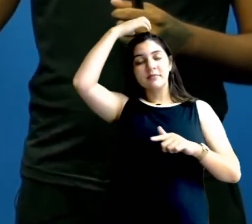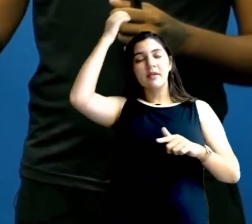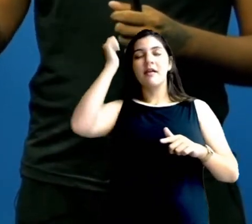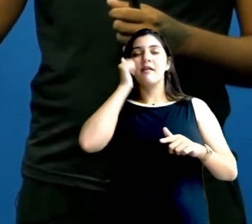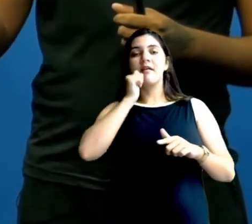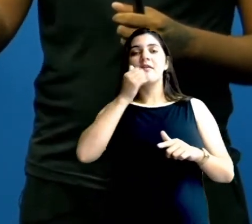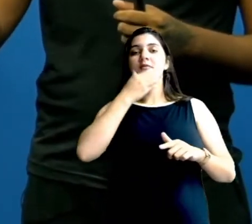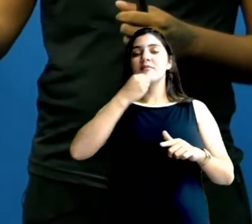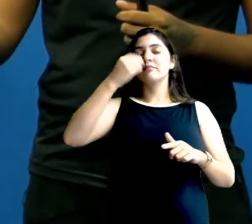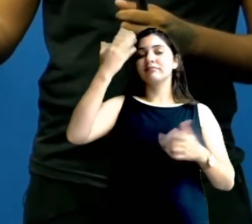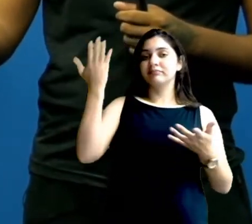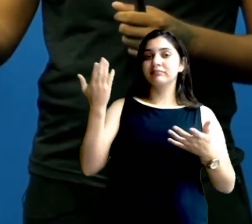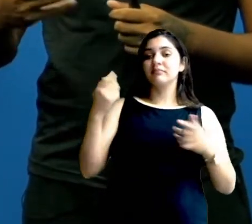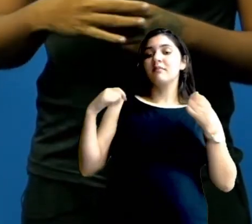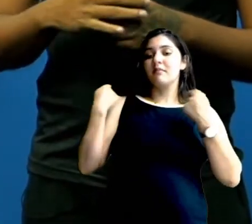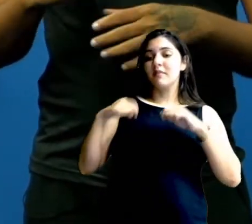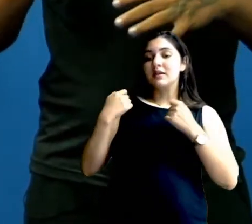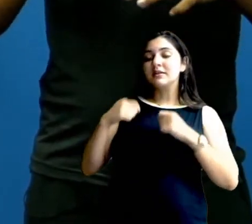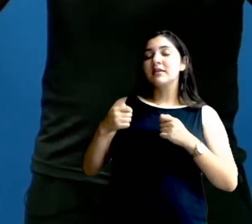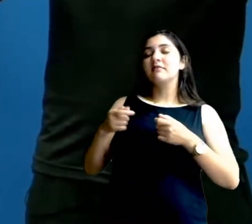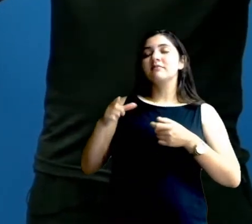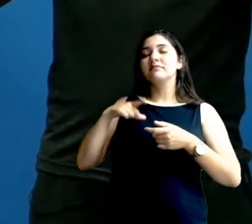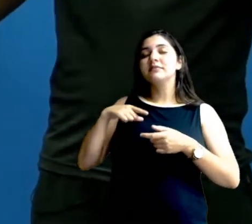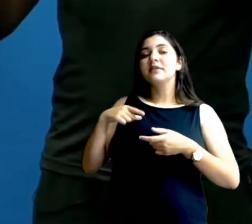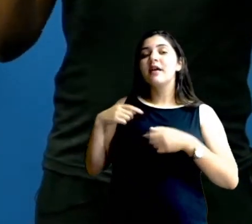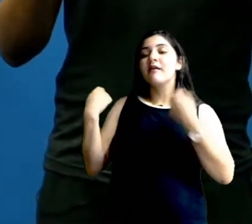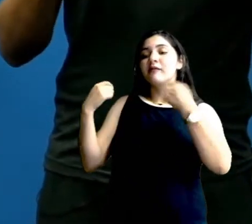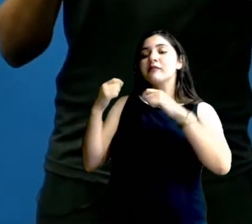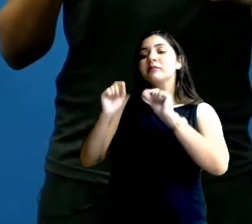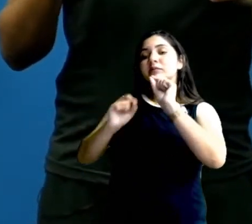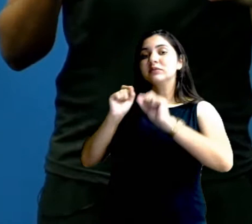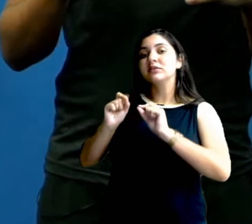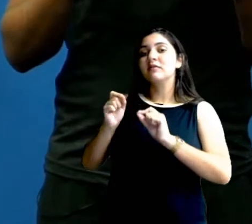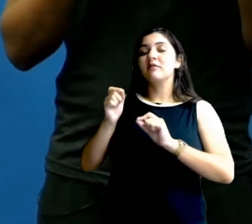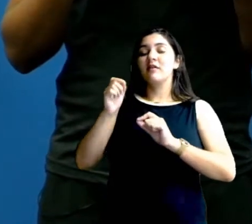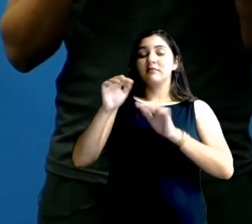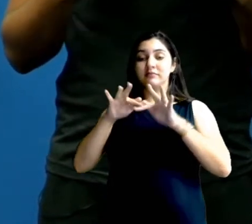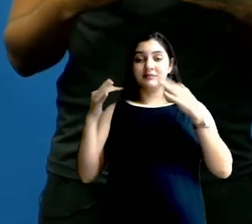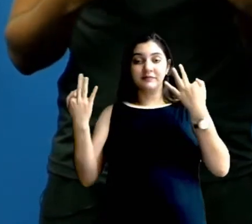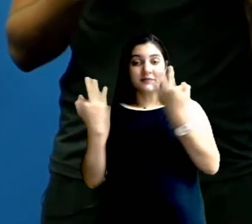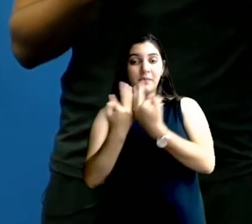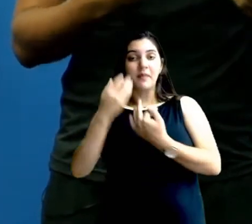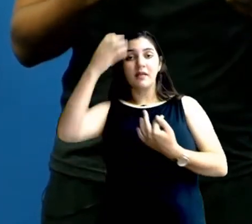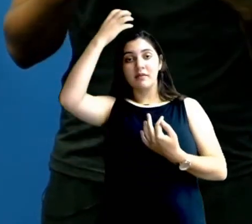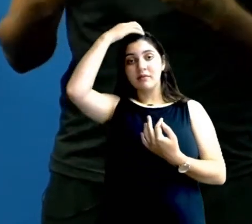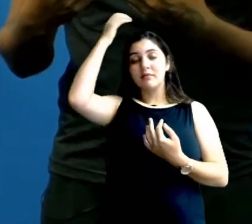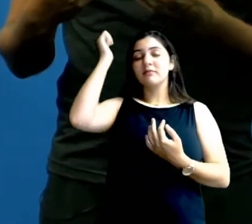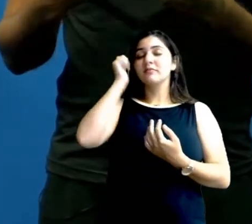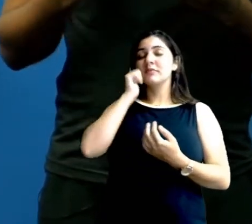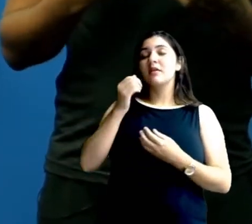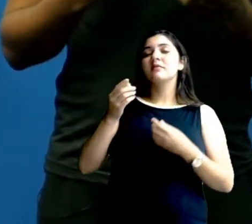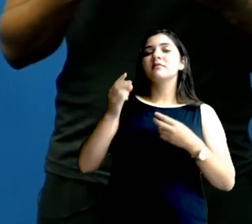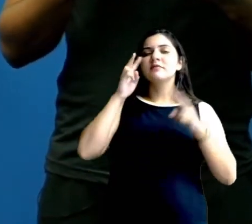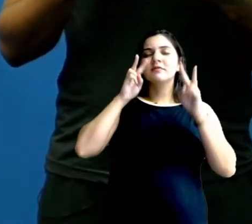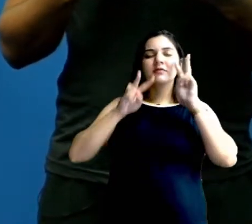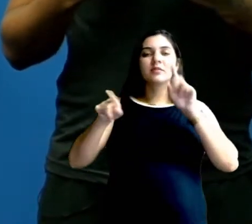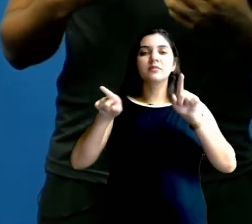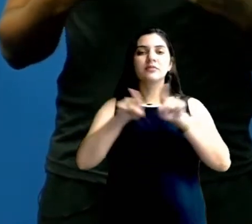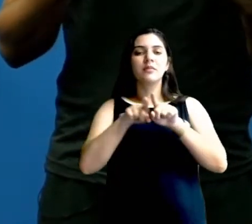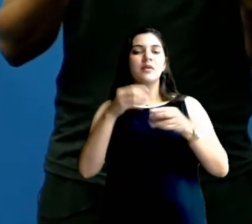as necessidades da família do faraó então gente viu um pouco sobre essas profissões vimos também como as mulheres e os homens